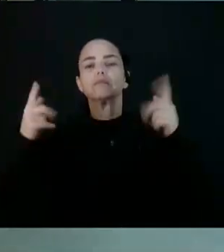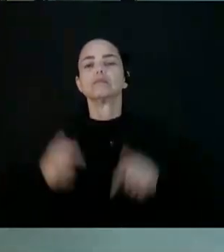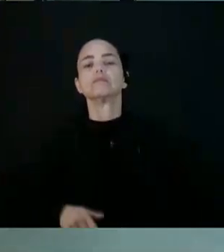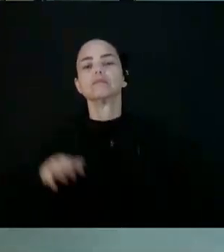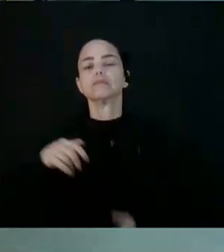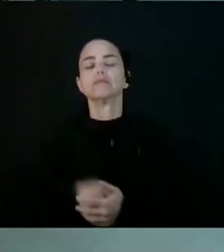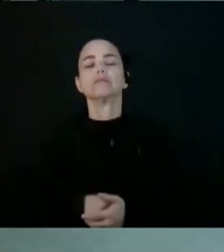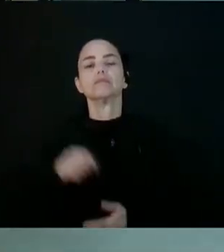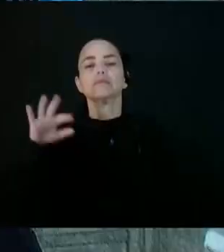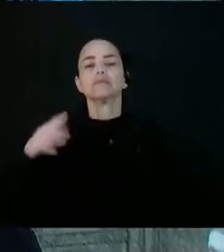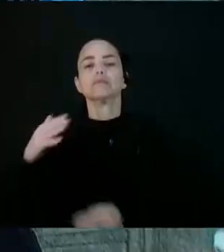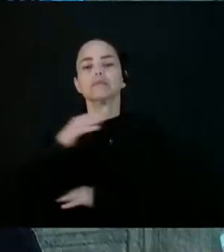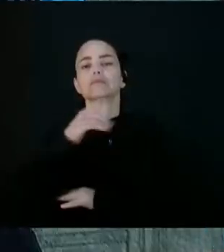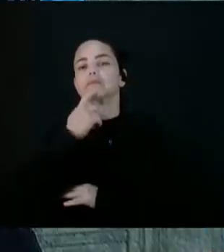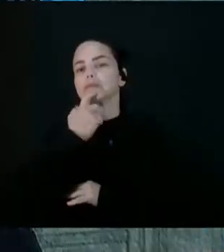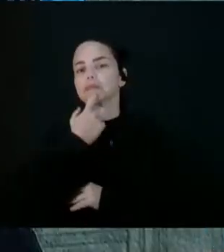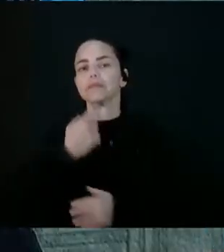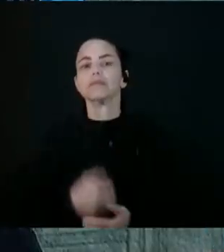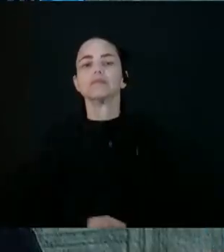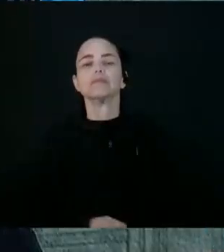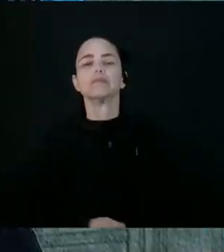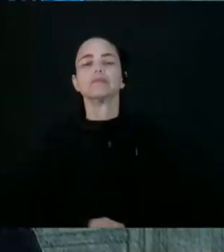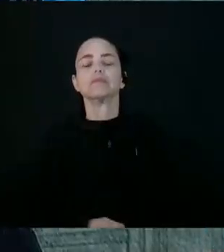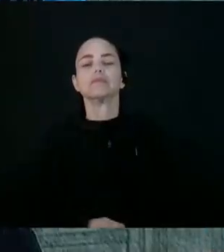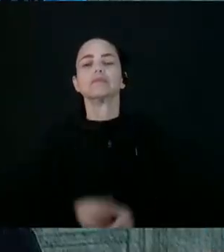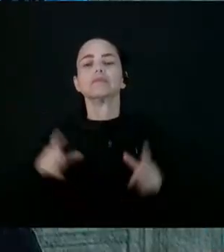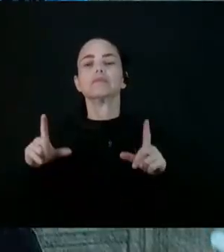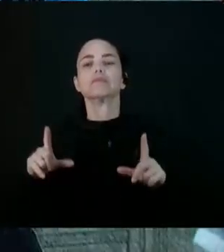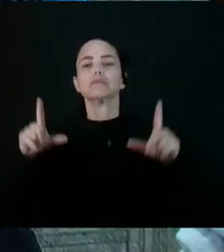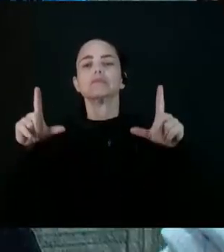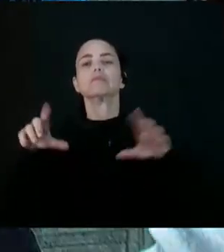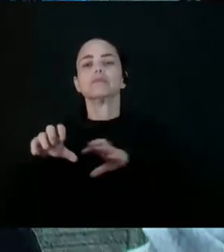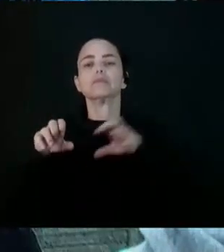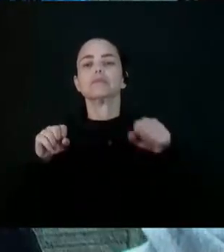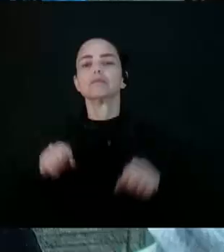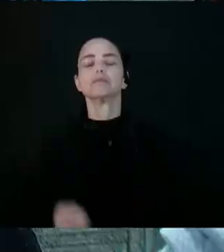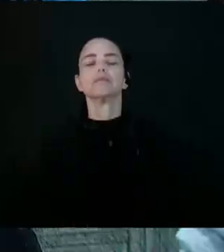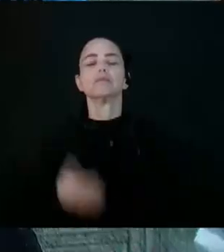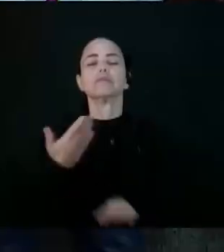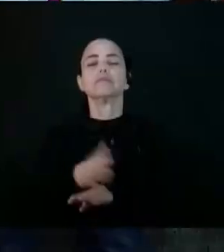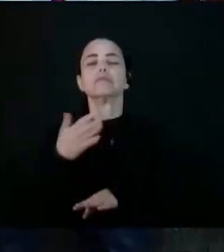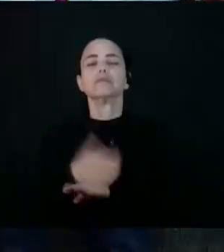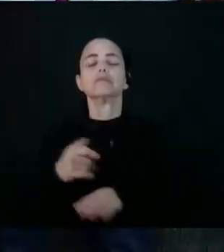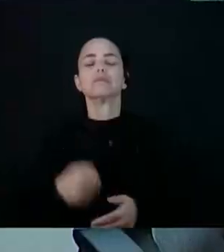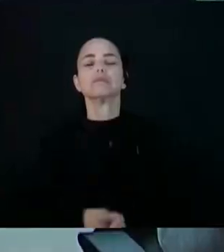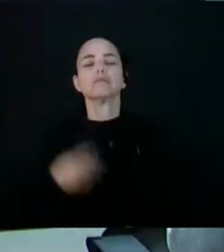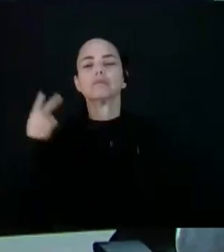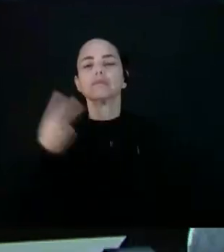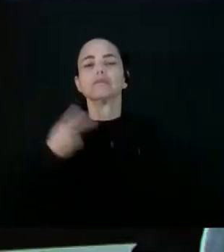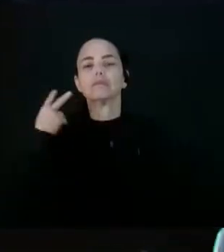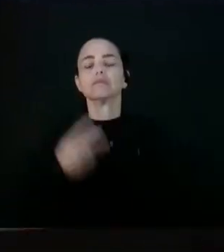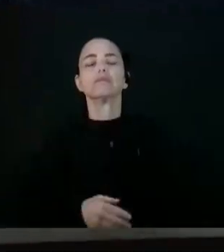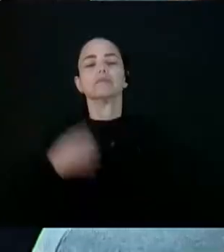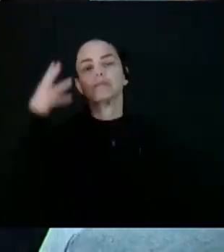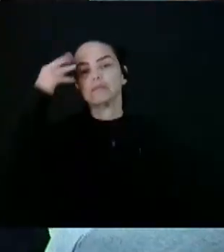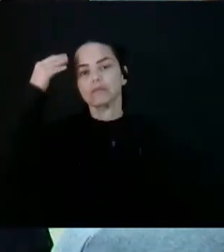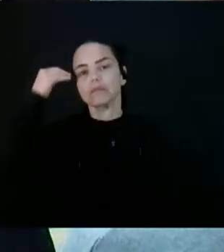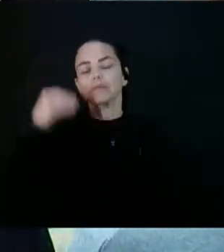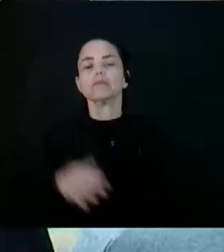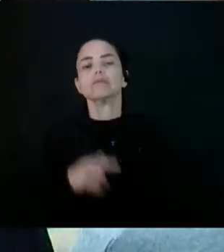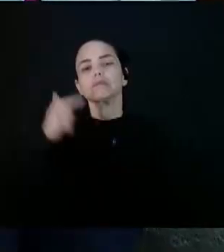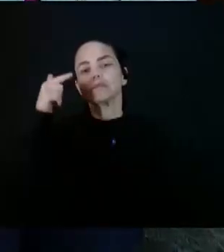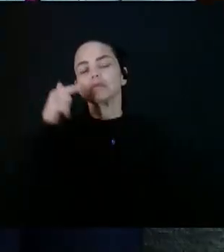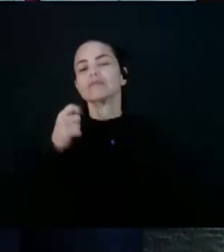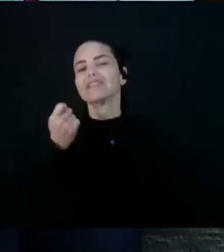Câmara Municipal de Campinas. A entrega dos diplomas contou com a participação dos vereadores Benê Lima, Fernanda Souto e